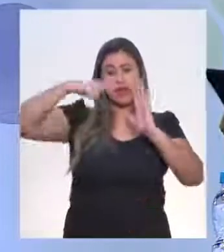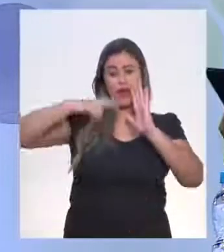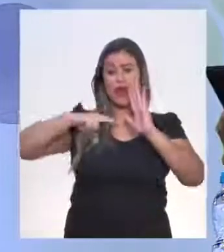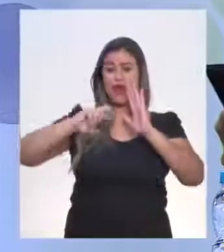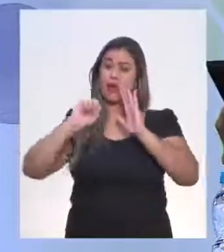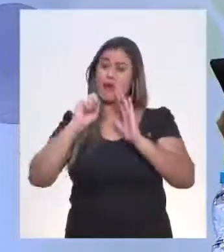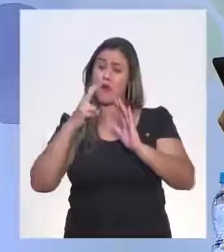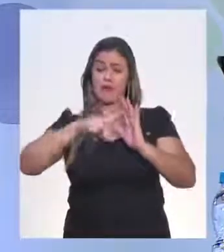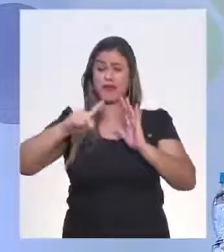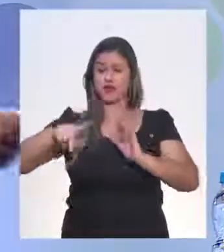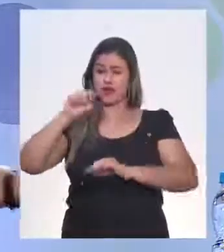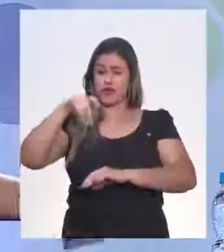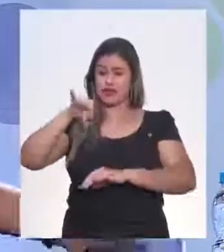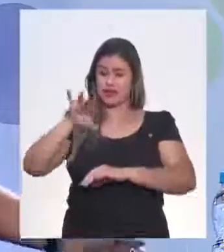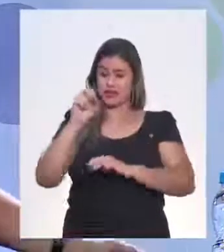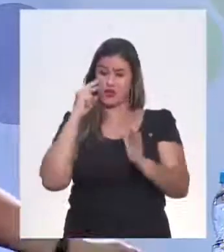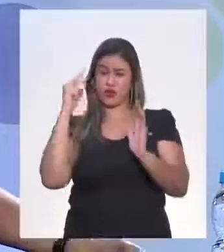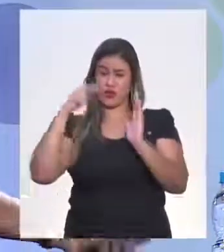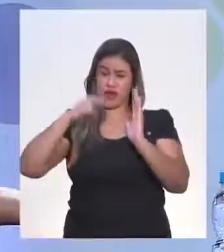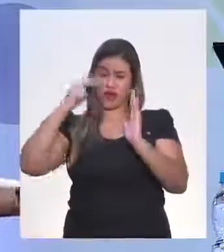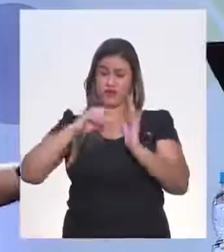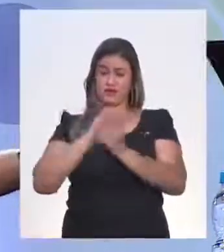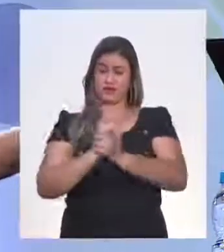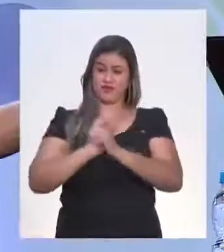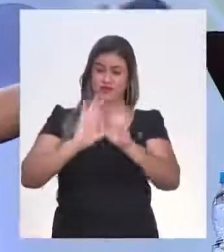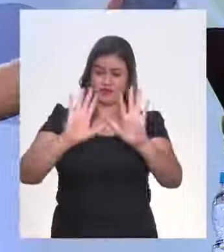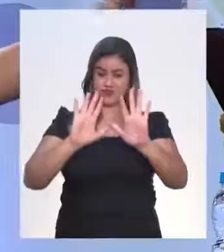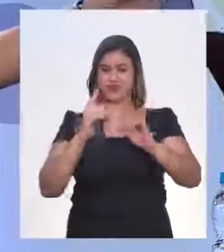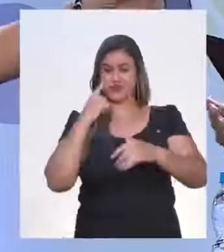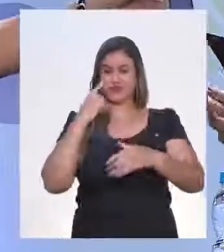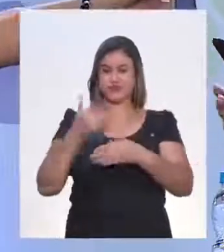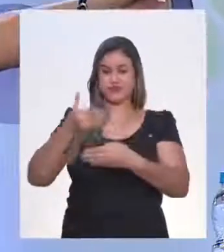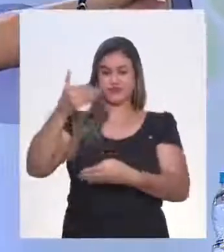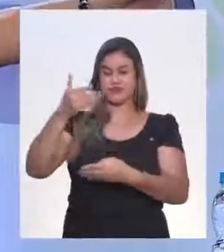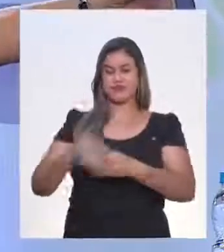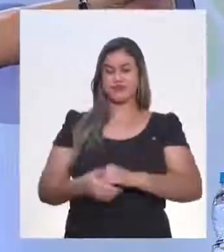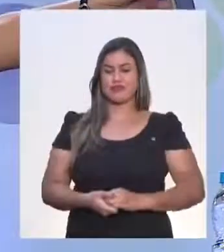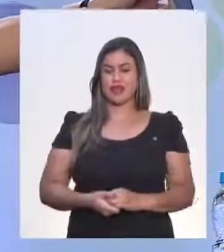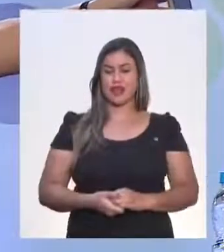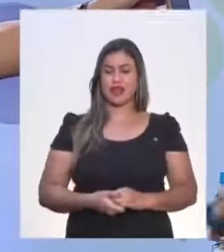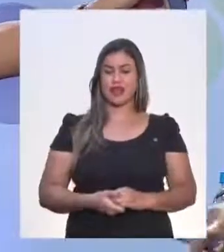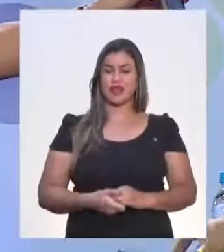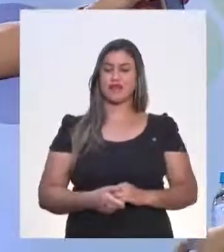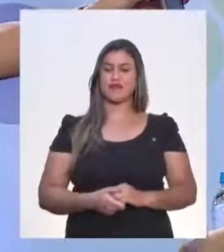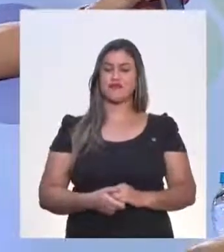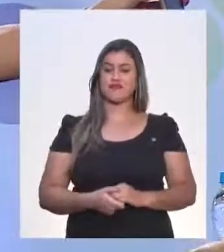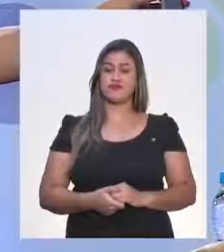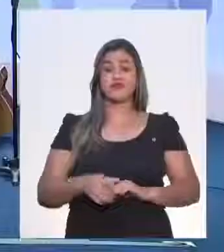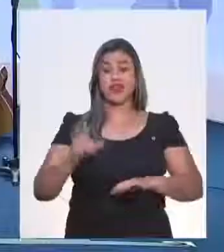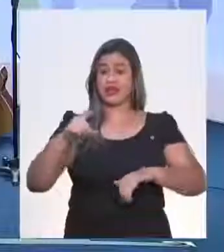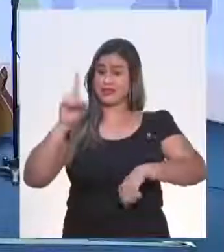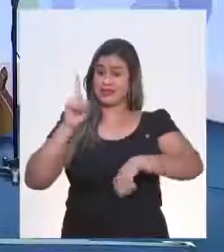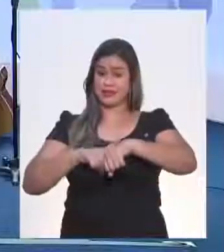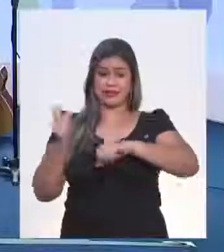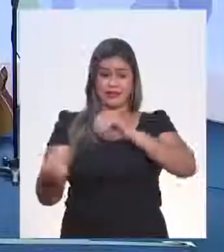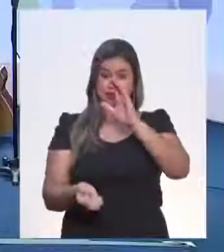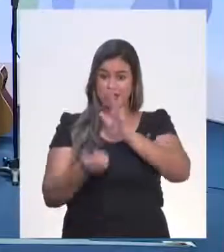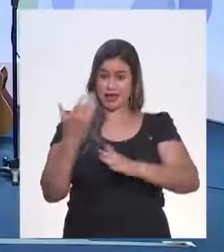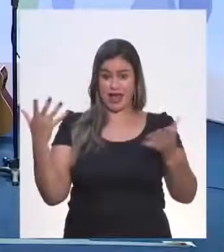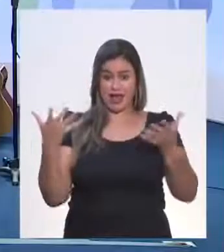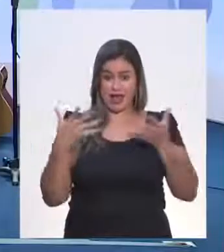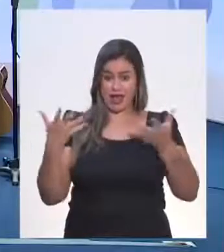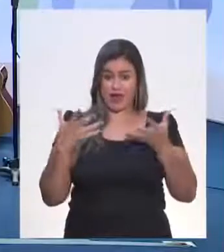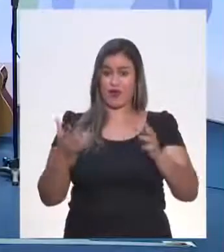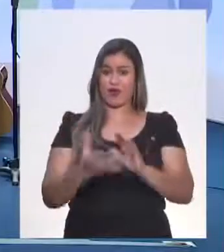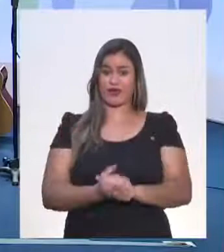capricha nas palavras é o seguro para você segura aqui só pode ser isso a gente tá improvisando já aqui já